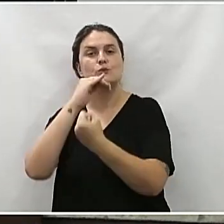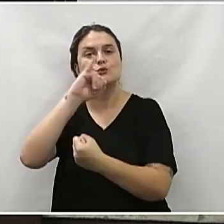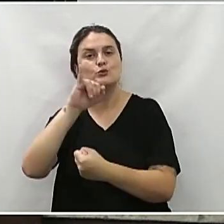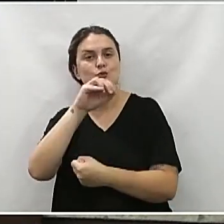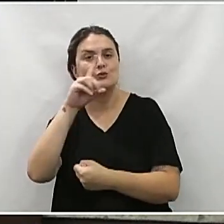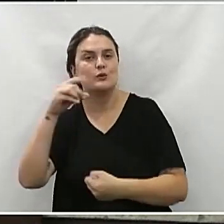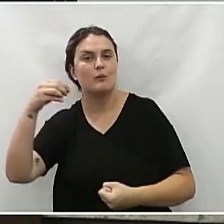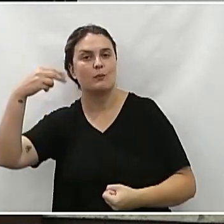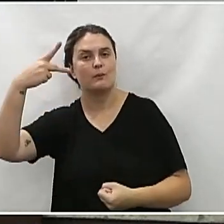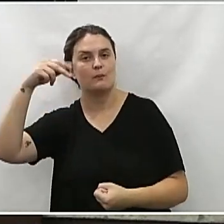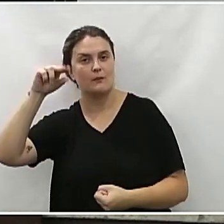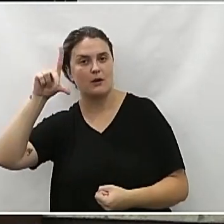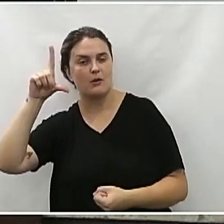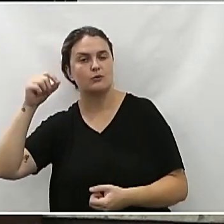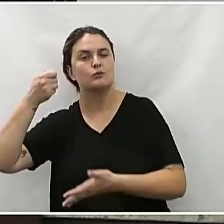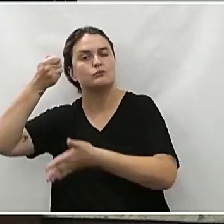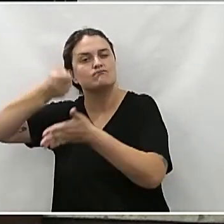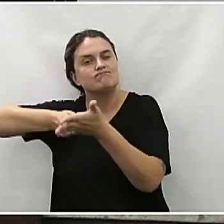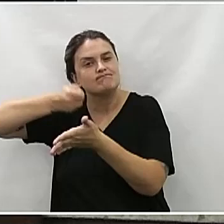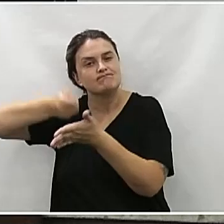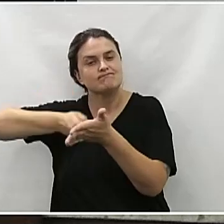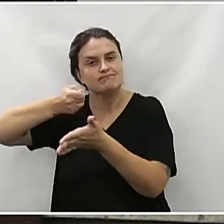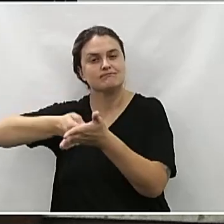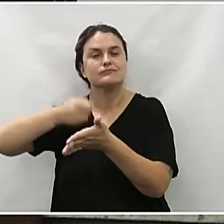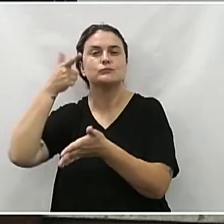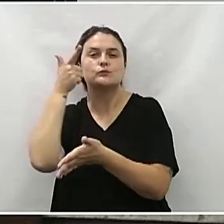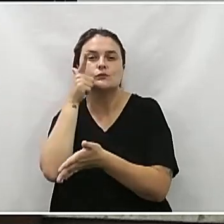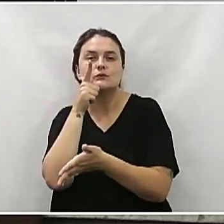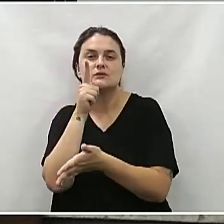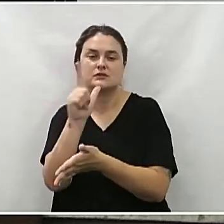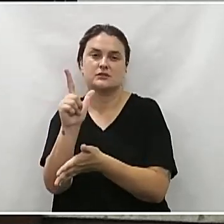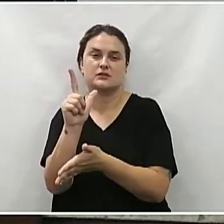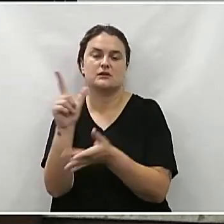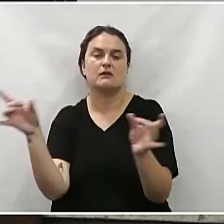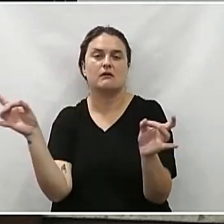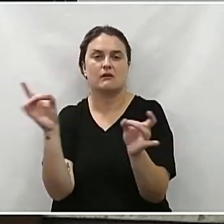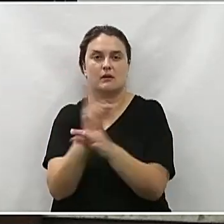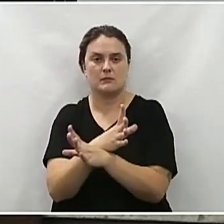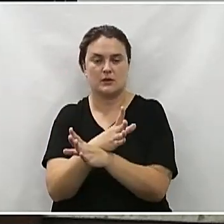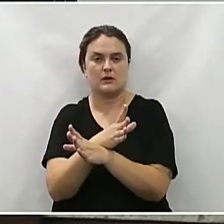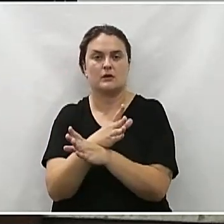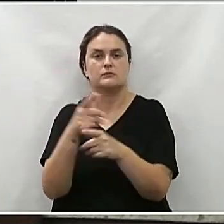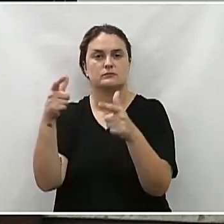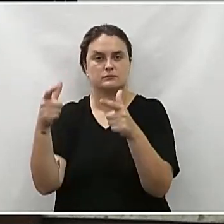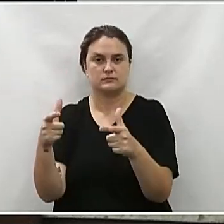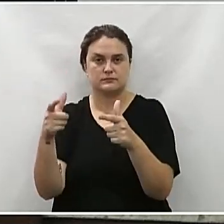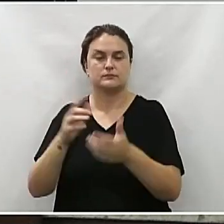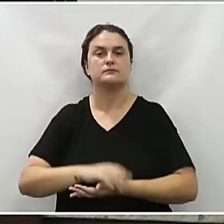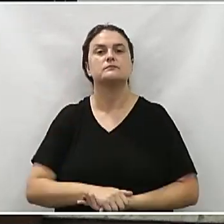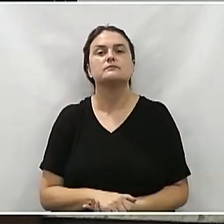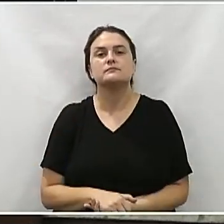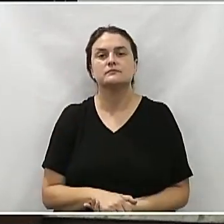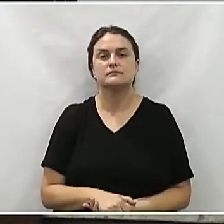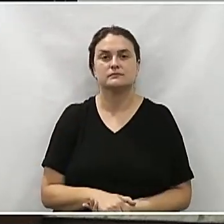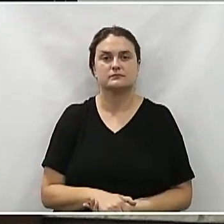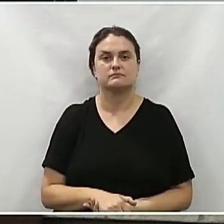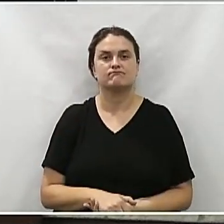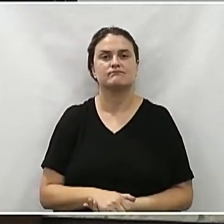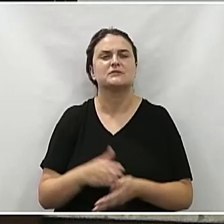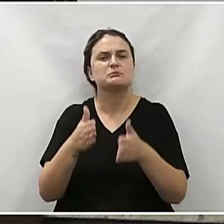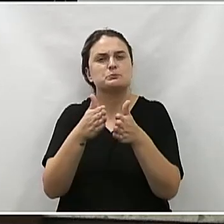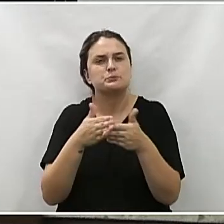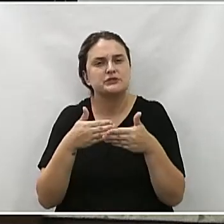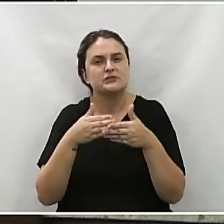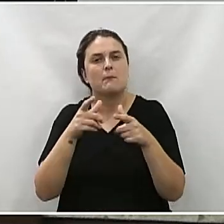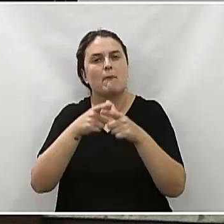que tanto batalhou para que esse espaço estivesse naquele local a gente pede